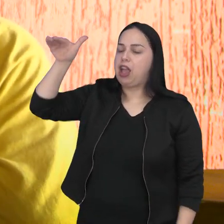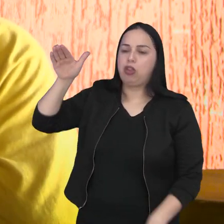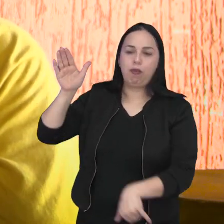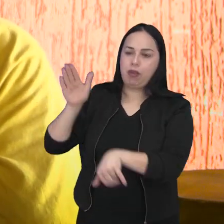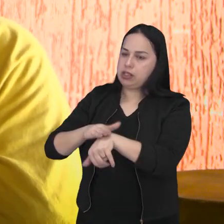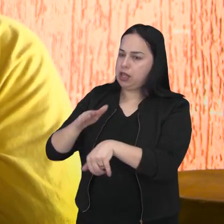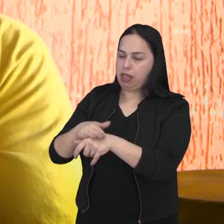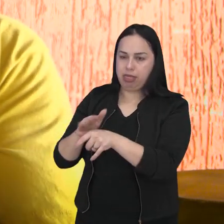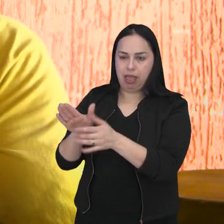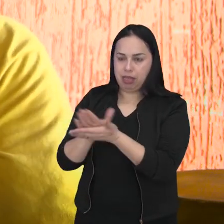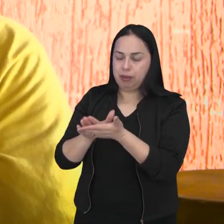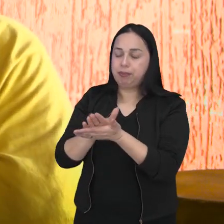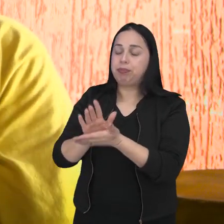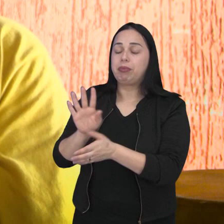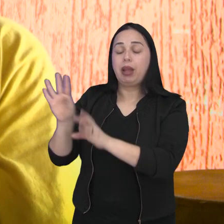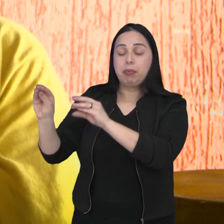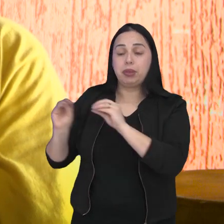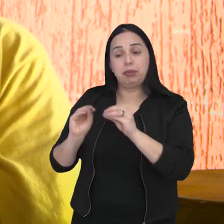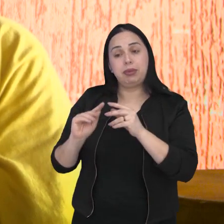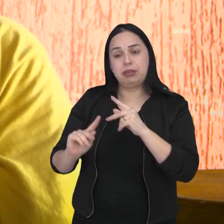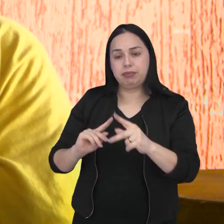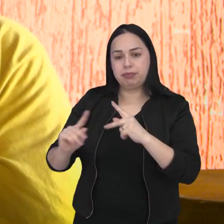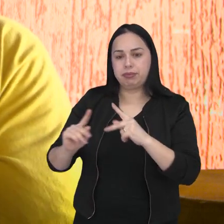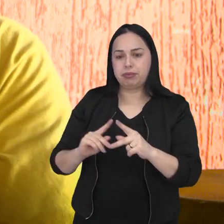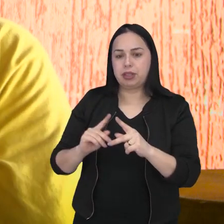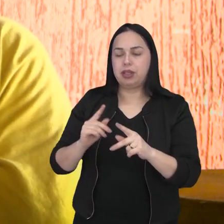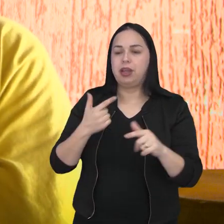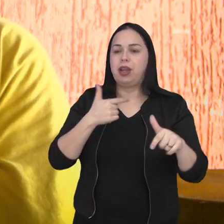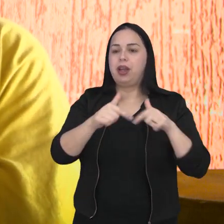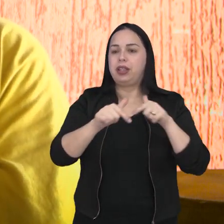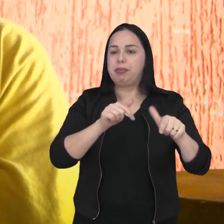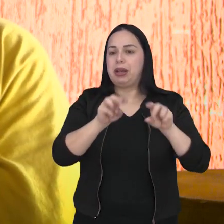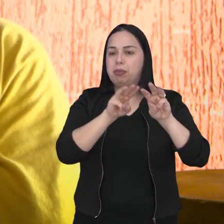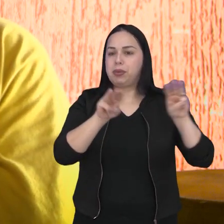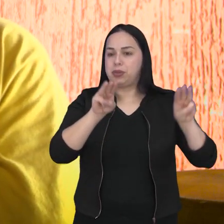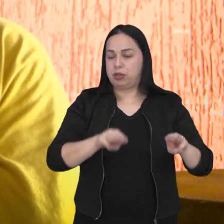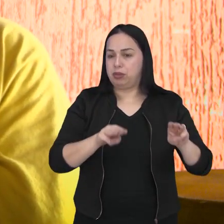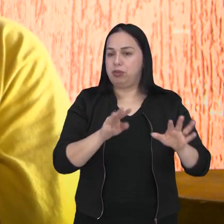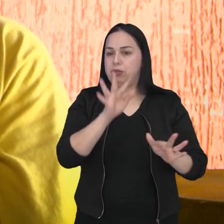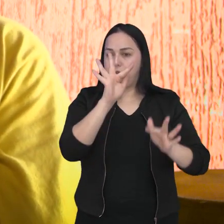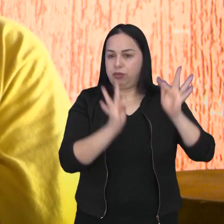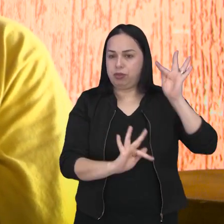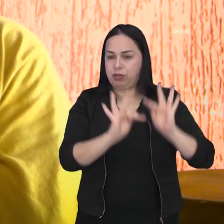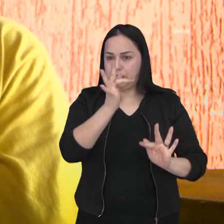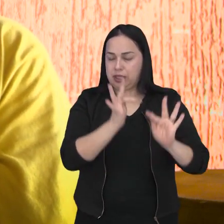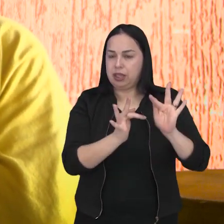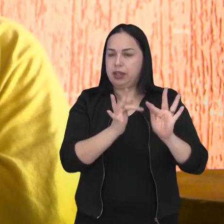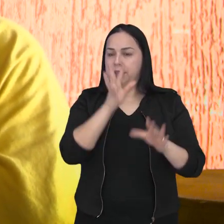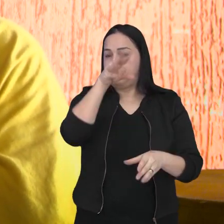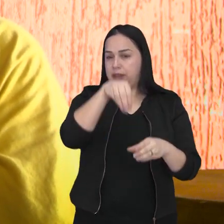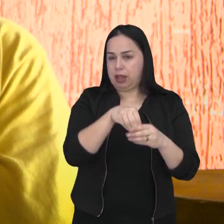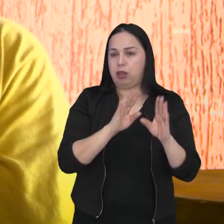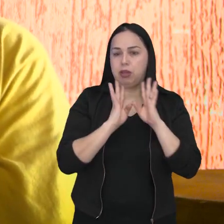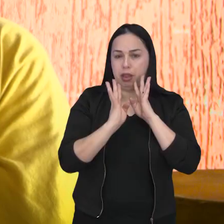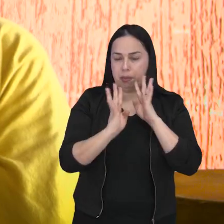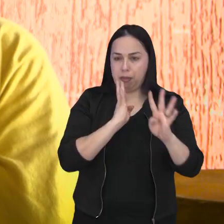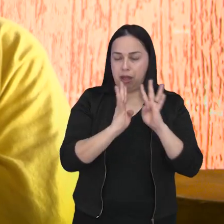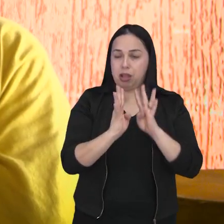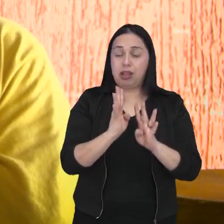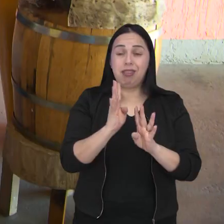sem fazer paçoca. Aí, quando nós viemos para São José dos Campos, a gente estava aqui em São José dos Campos, né? Eu trabalhei lá no Museu do